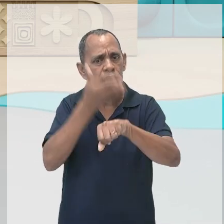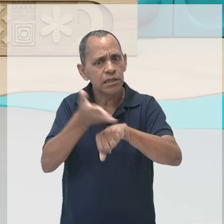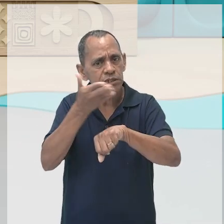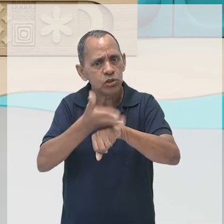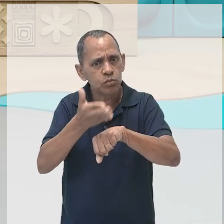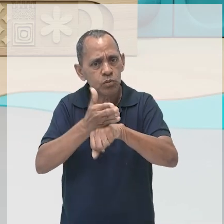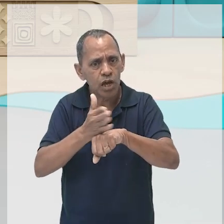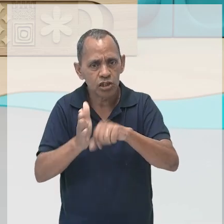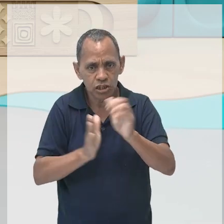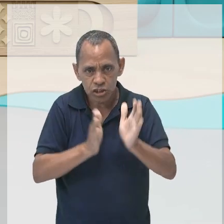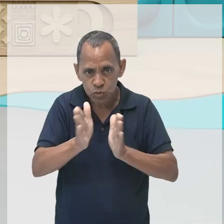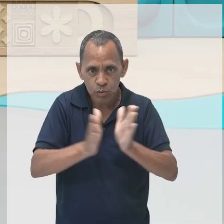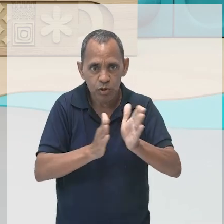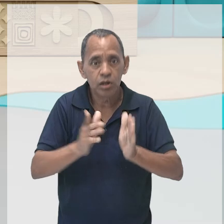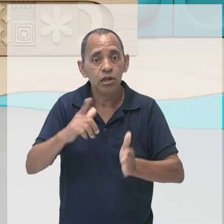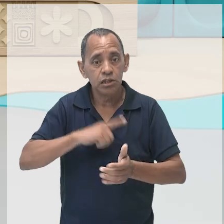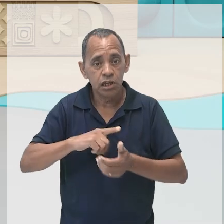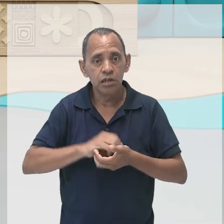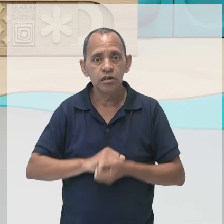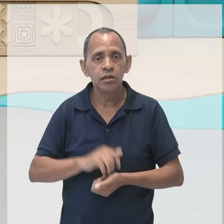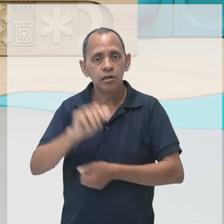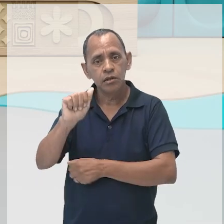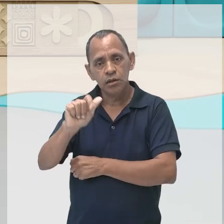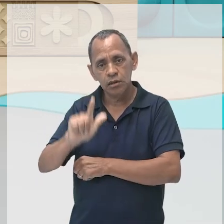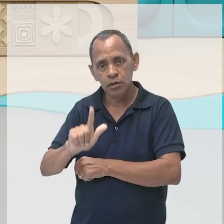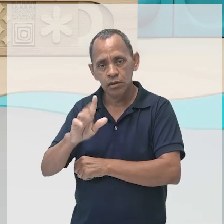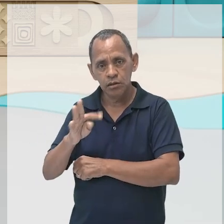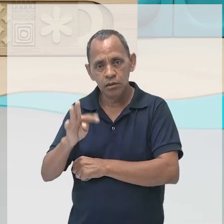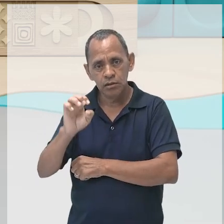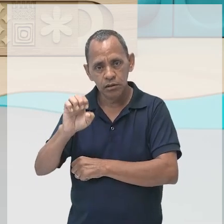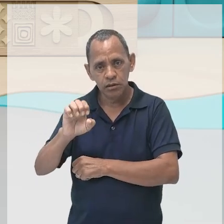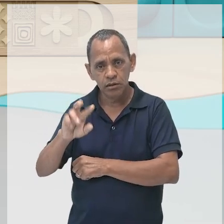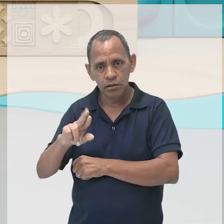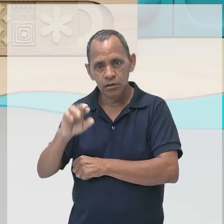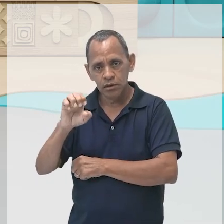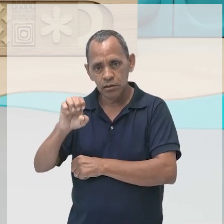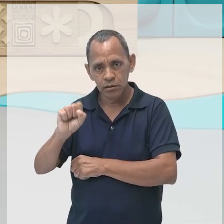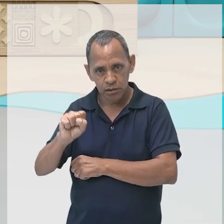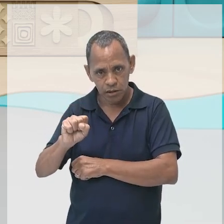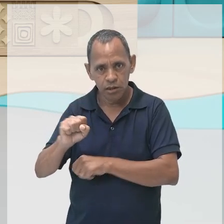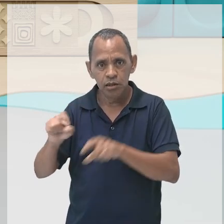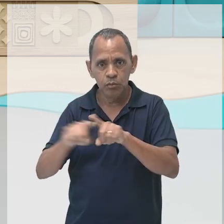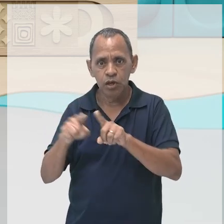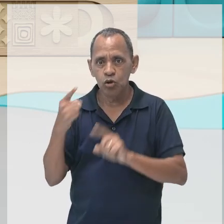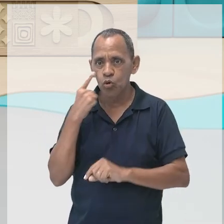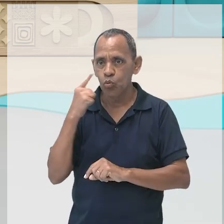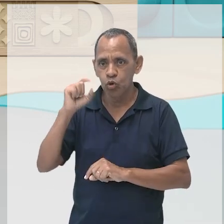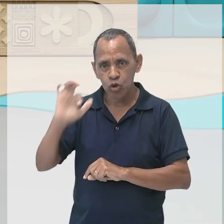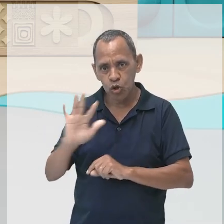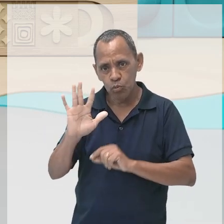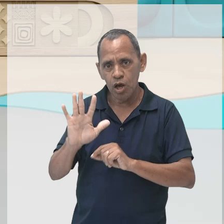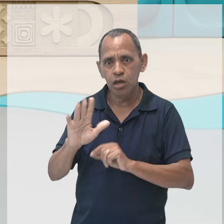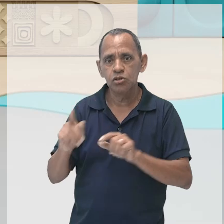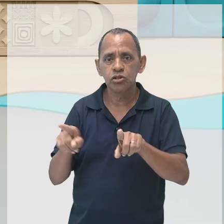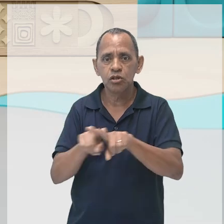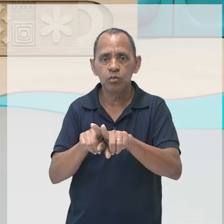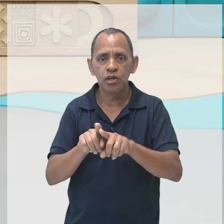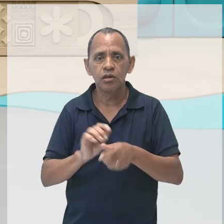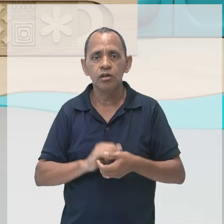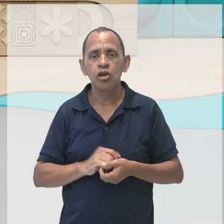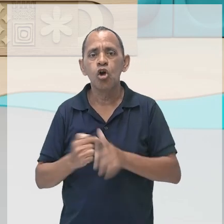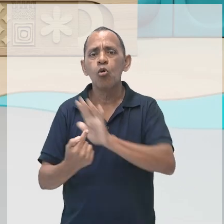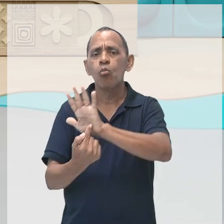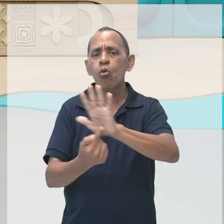aqui a presença dos halteres, né? Que vocês observam aí na figura bem. Esses halteres,